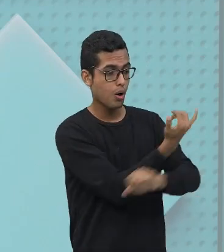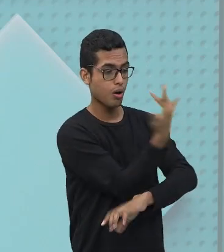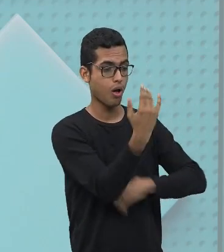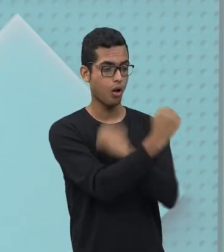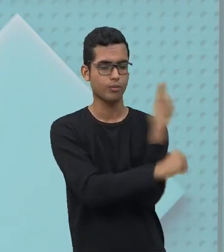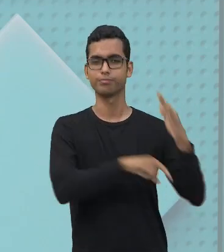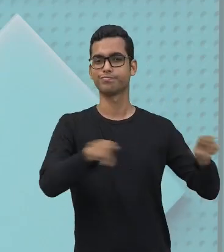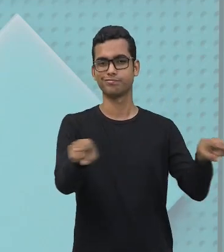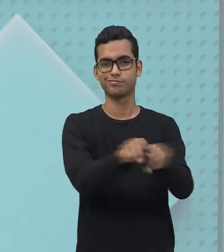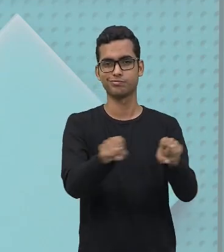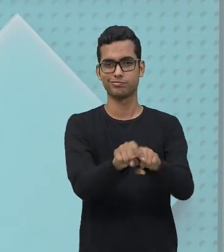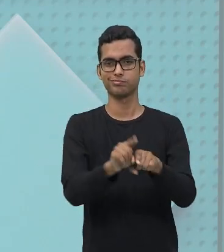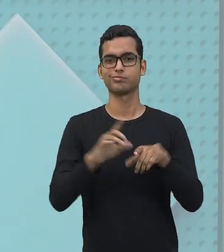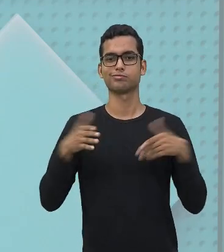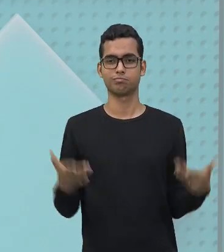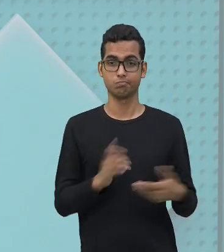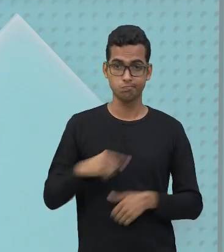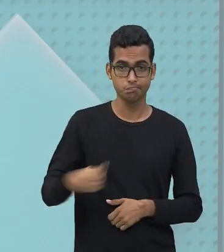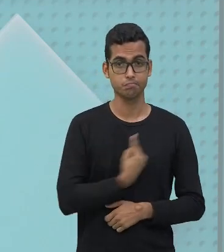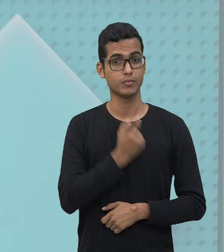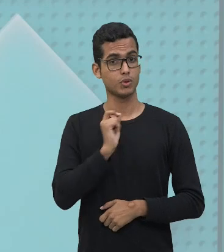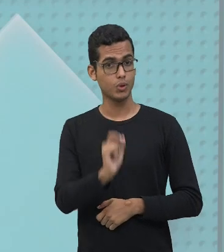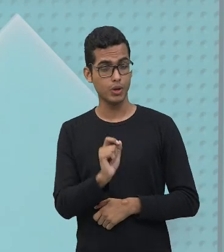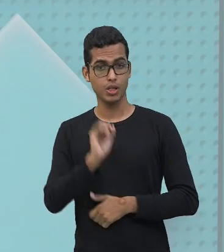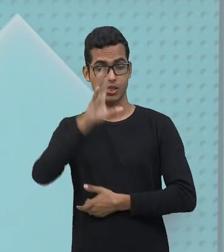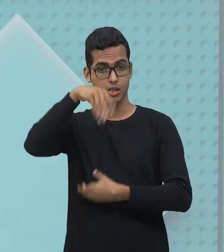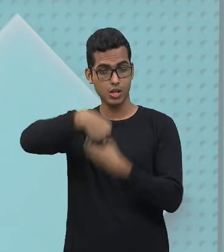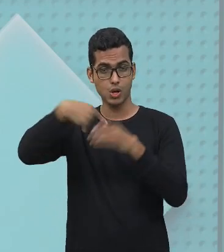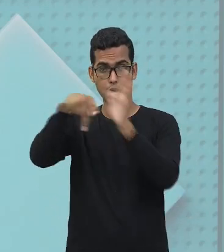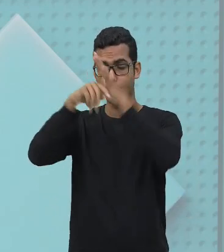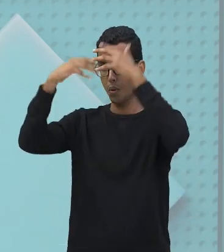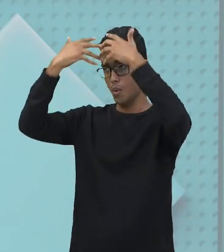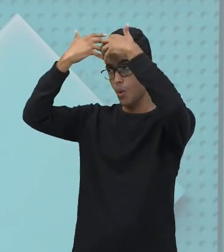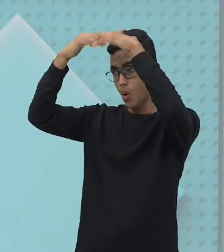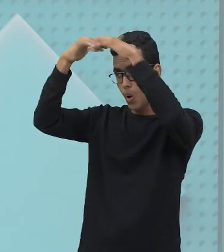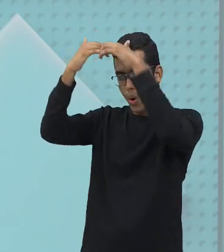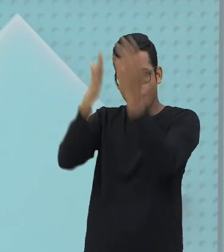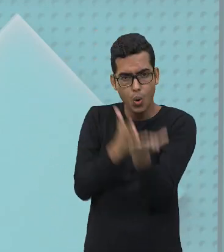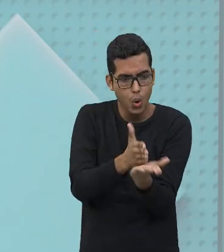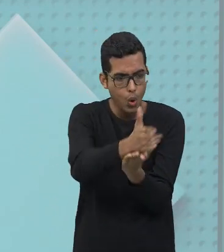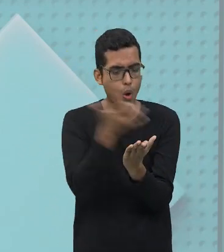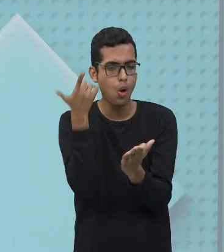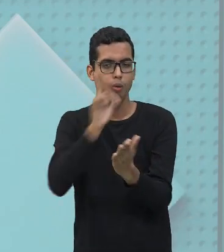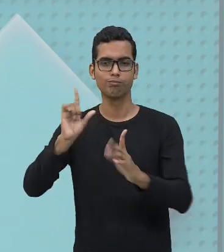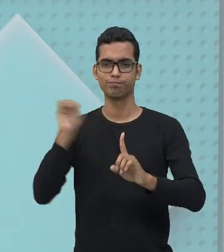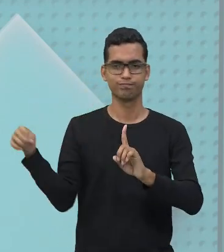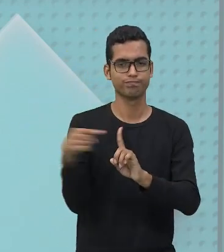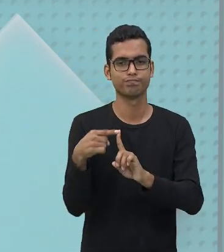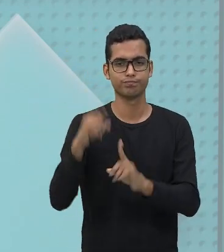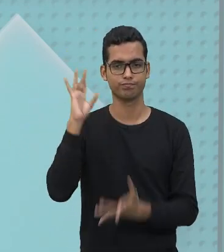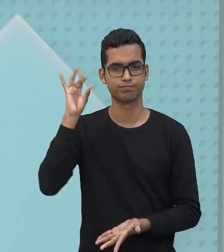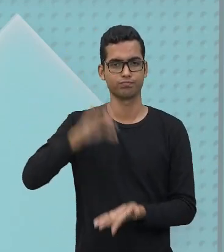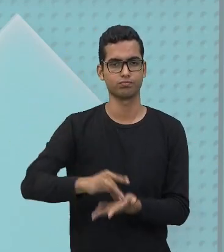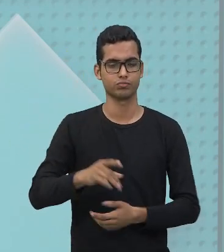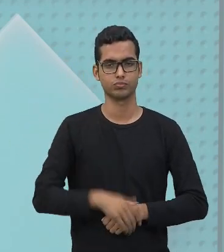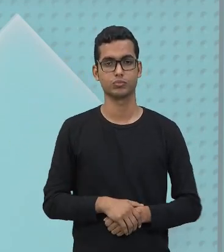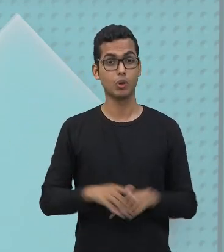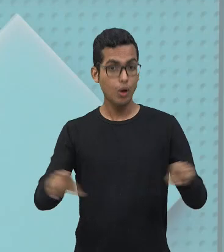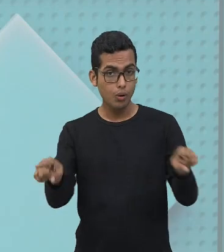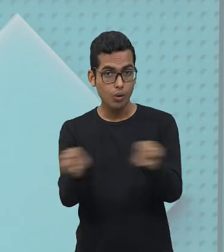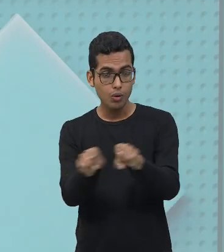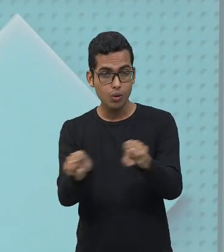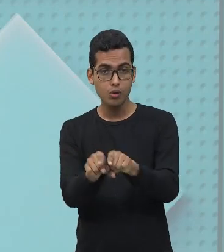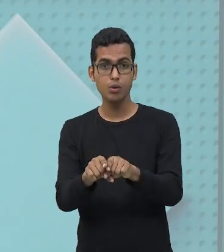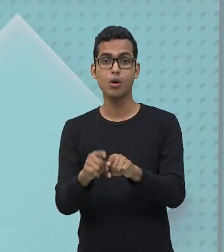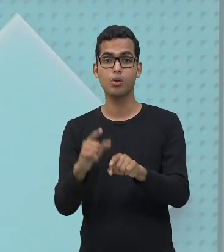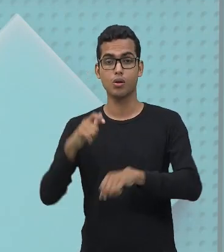seletiva. Então, nós estamos aí dentro de um raciocínio que vai me levar a atingir meu objetivo. E durante todo o